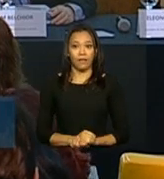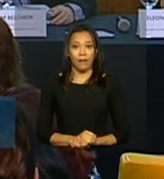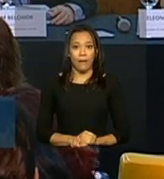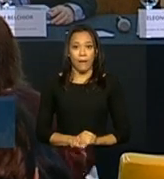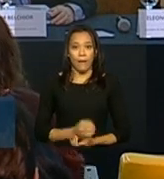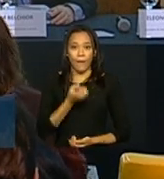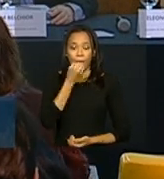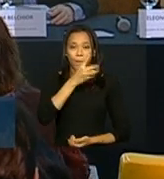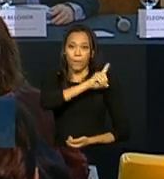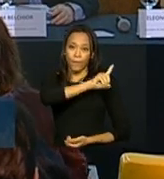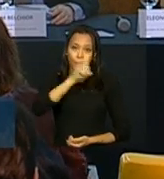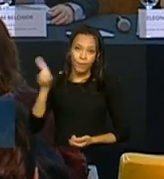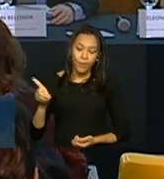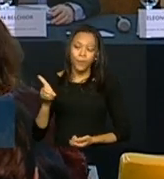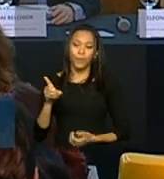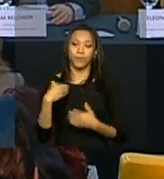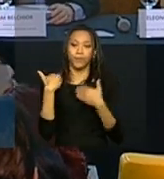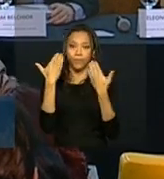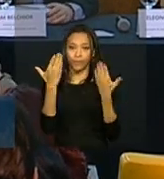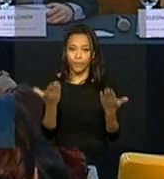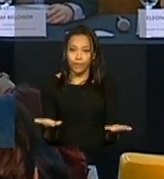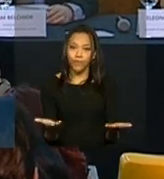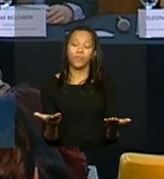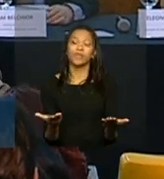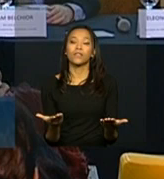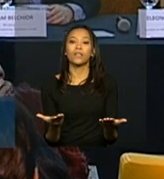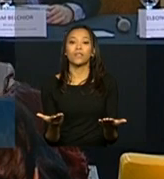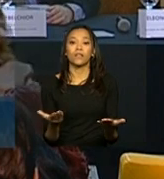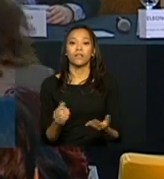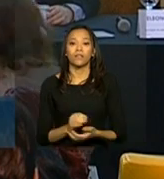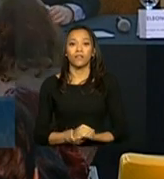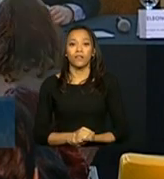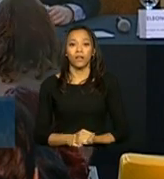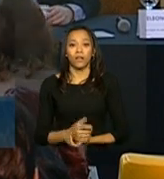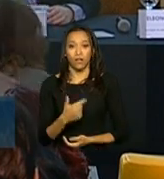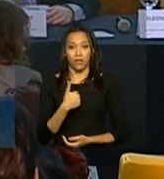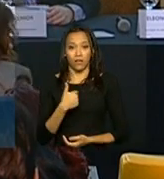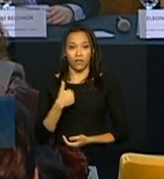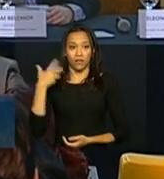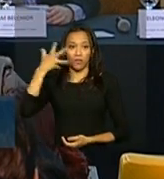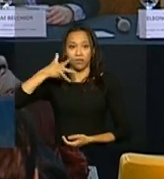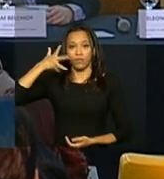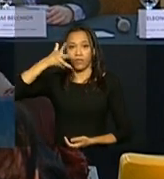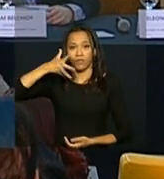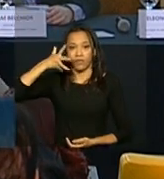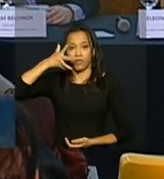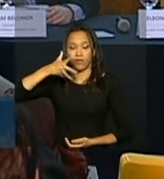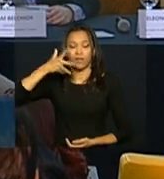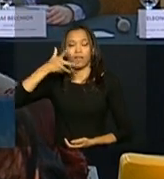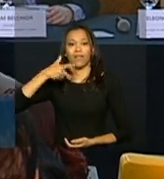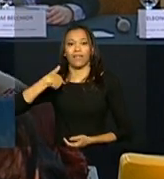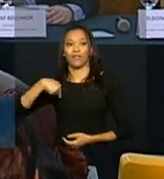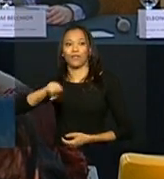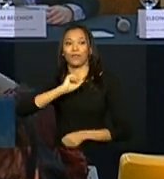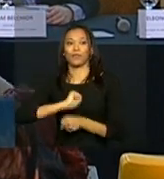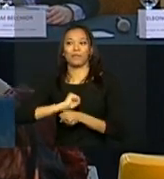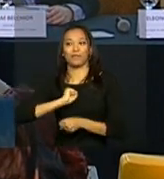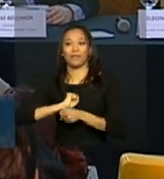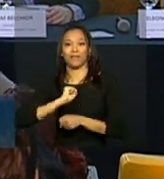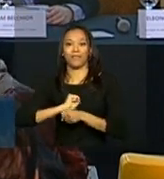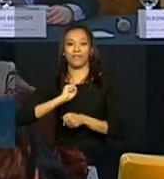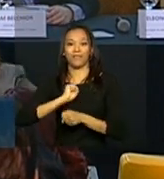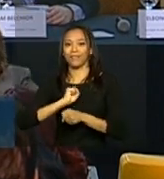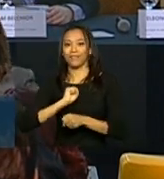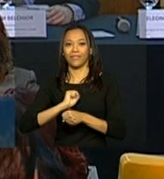OK. Bom dia. Muito bom dia. Eu suponho que essa minha fala seja a mais esperada da manhã,